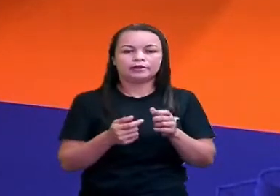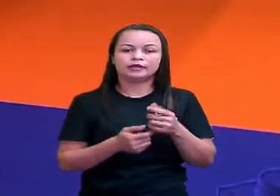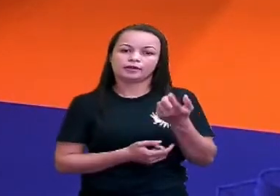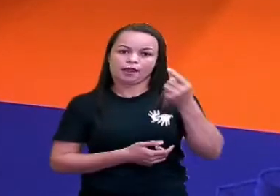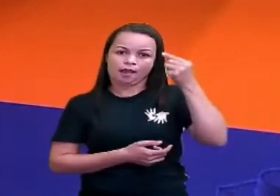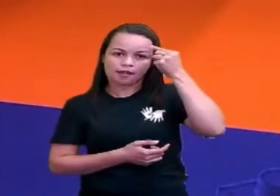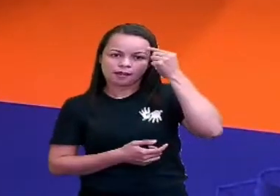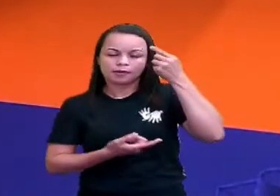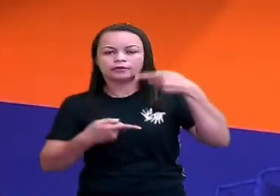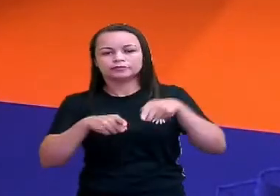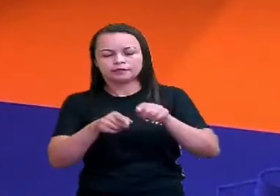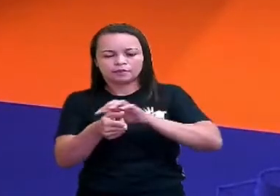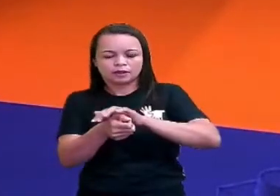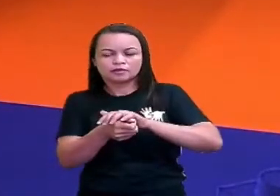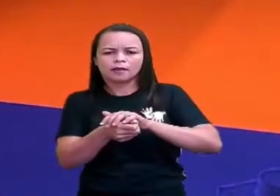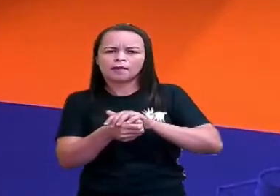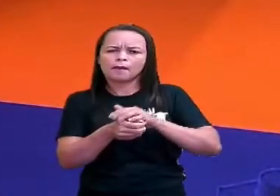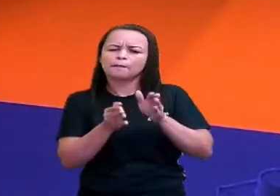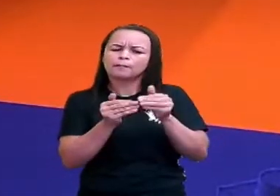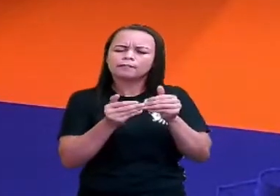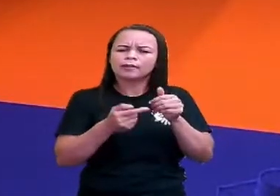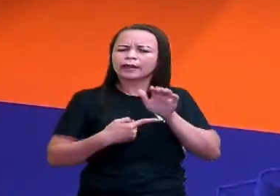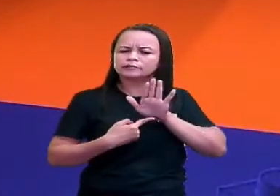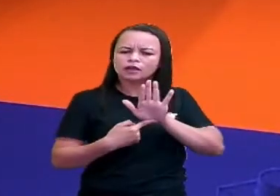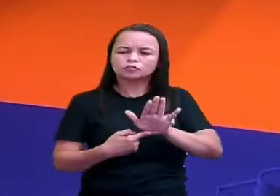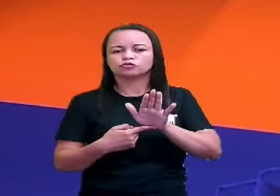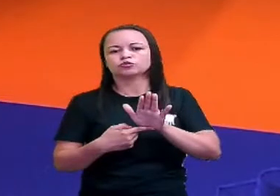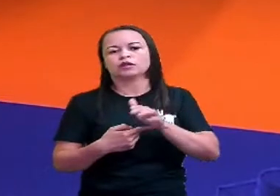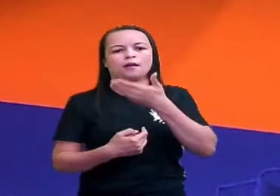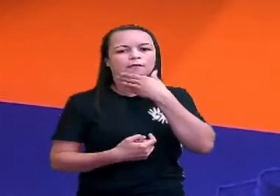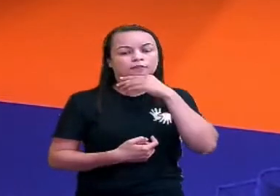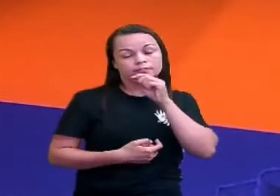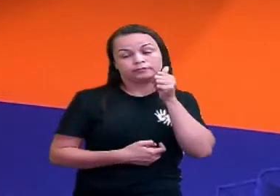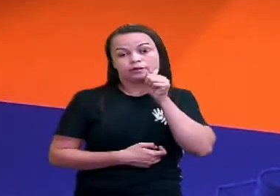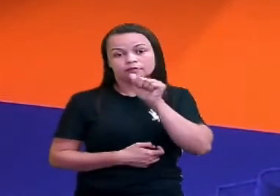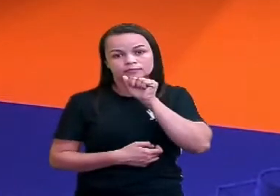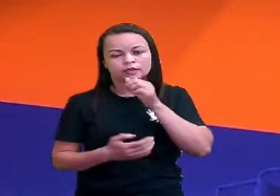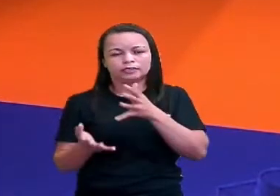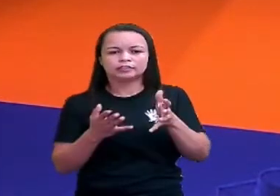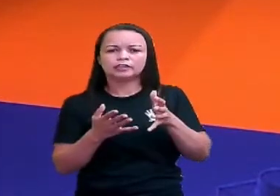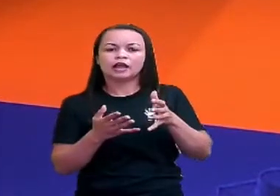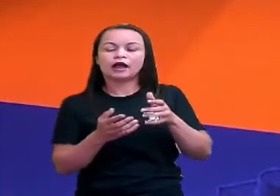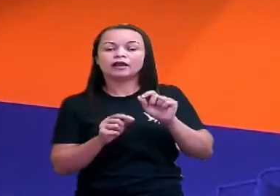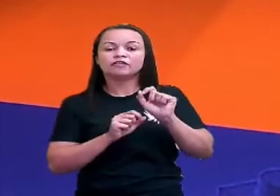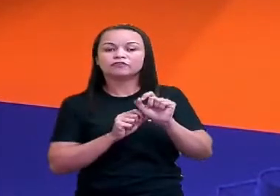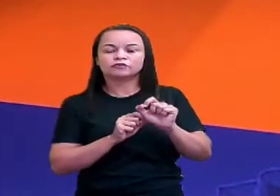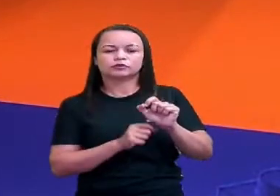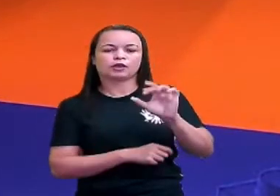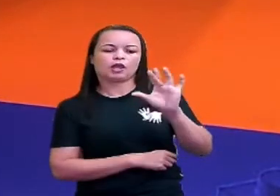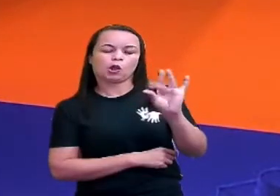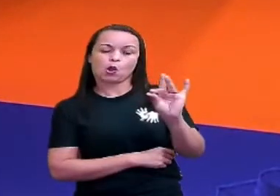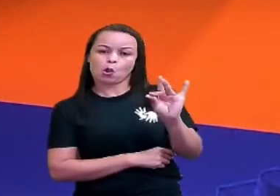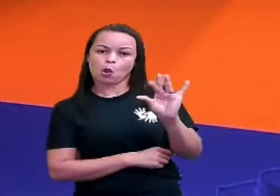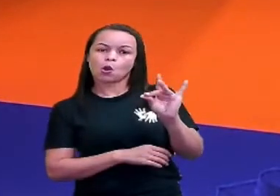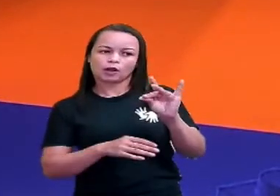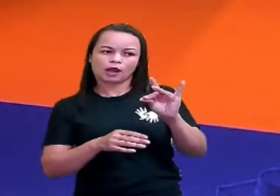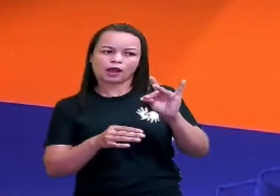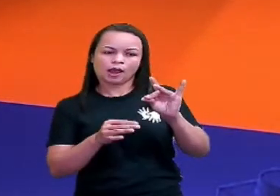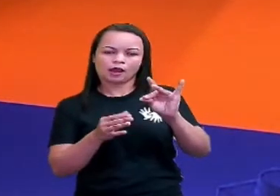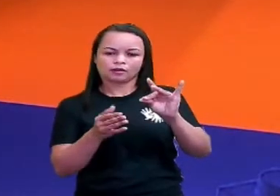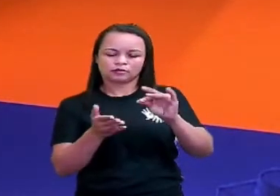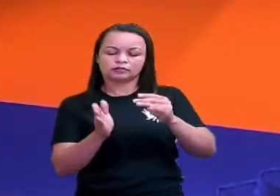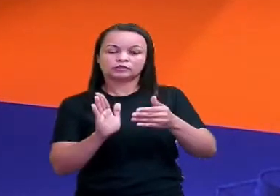pedir ajuda ao papai ou à mamãe e vai colar, usando a cola, pra gente grudar aqui, ó, o